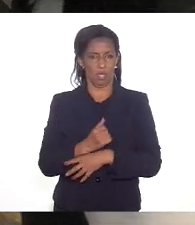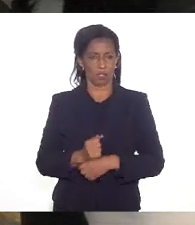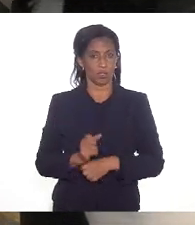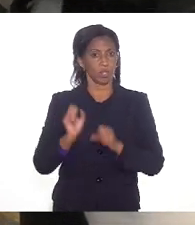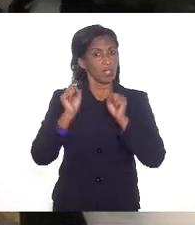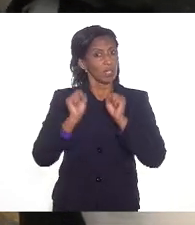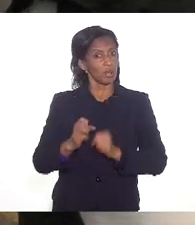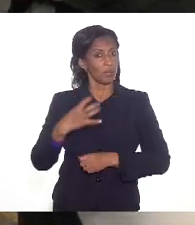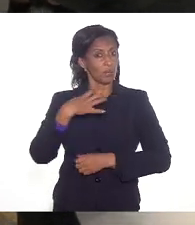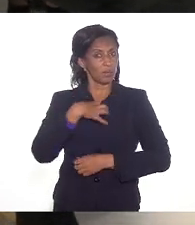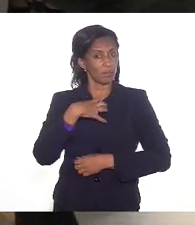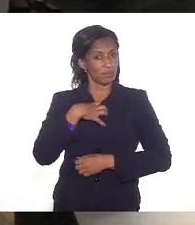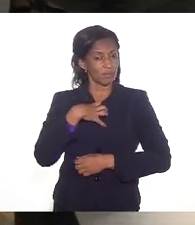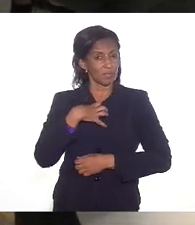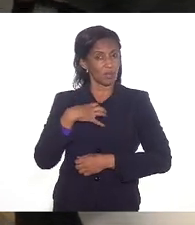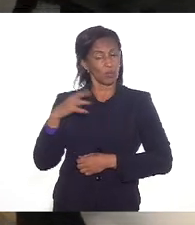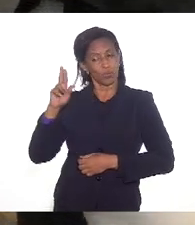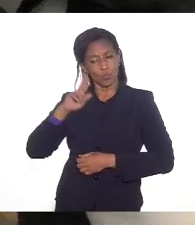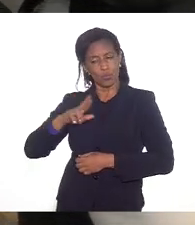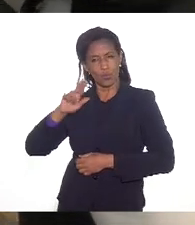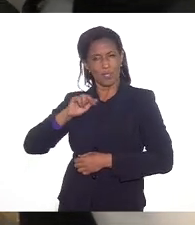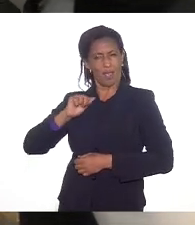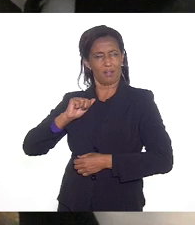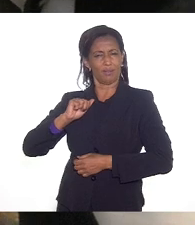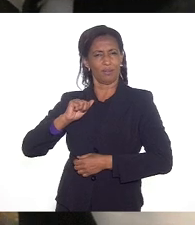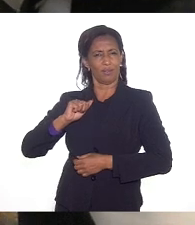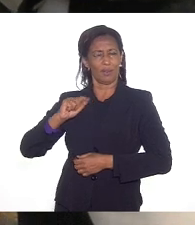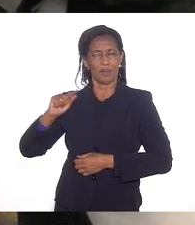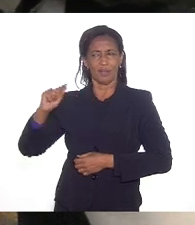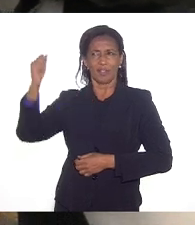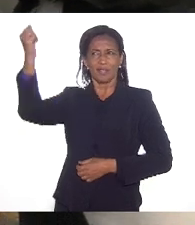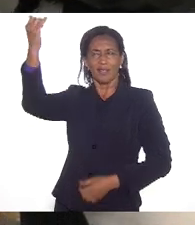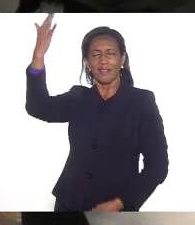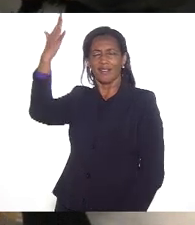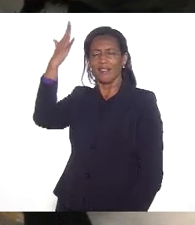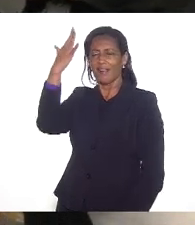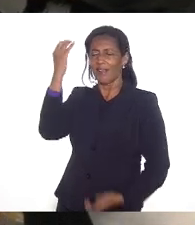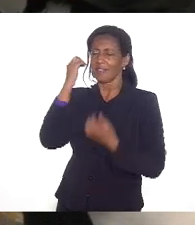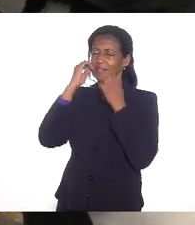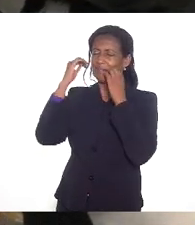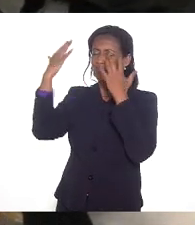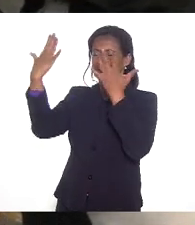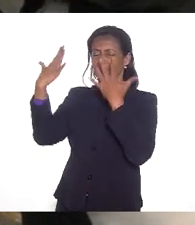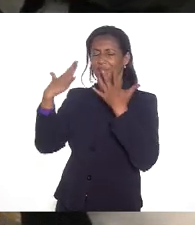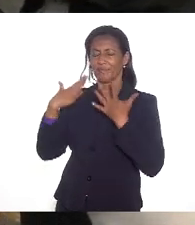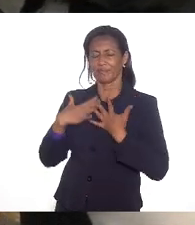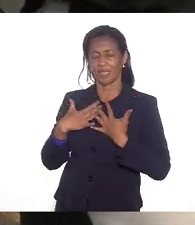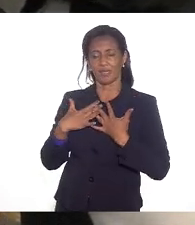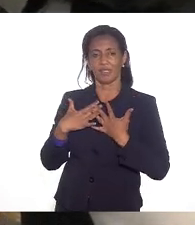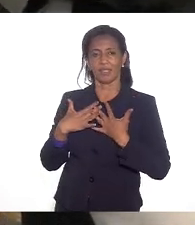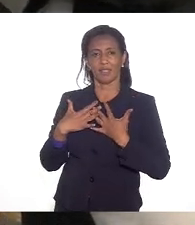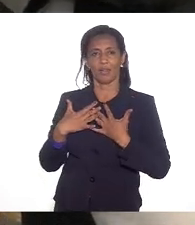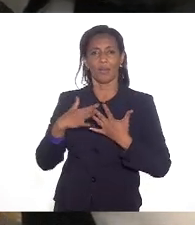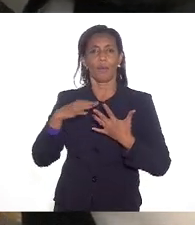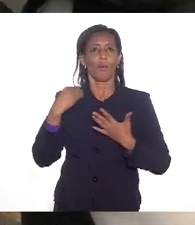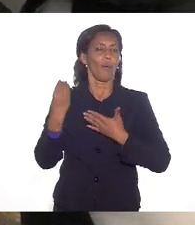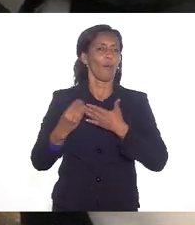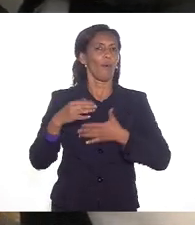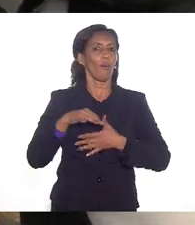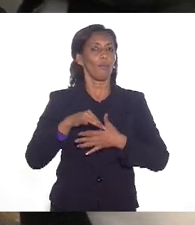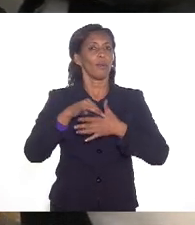e que possamos ser instrumentos dessa graça e dessa bênção para como